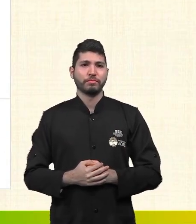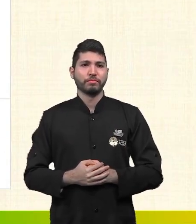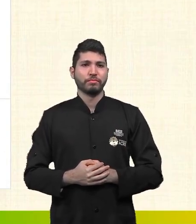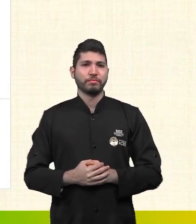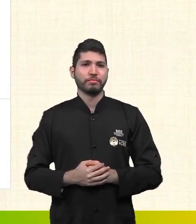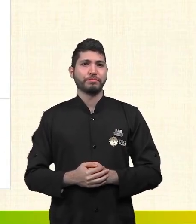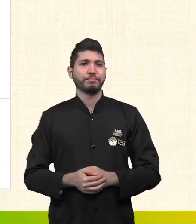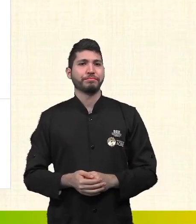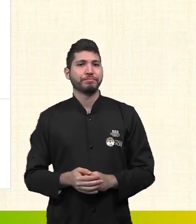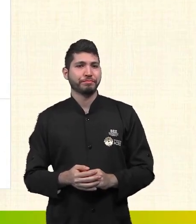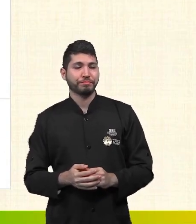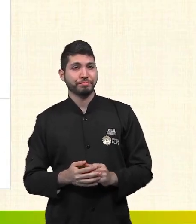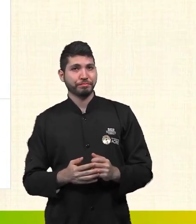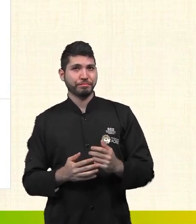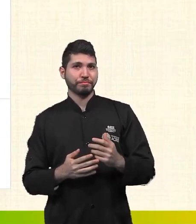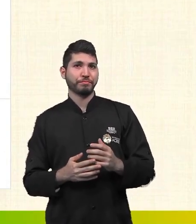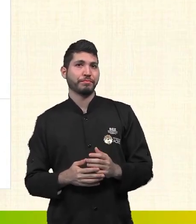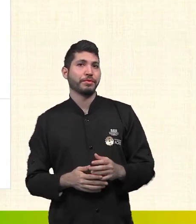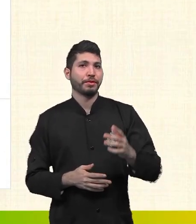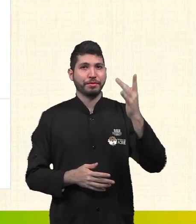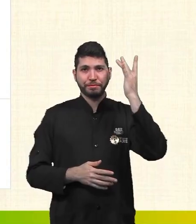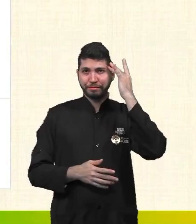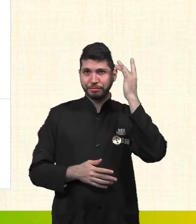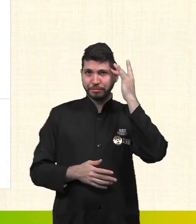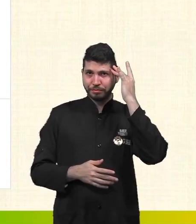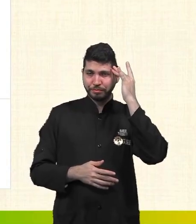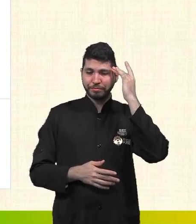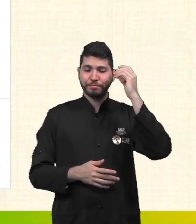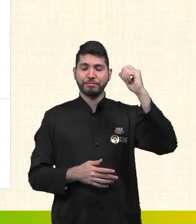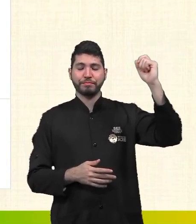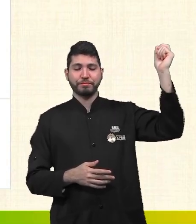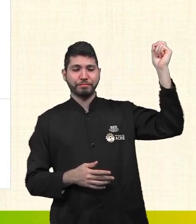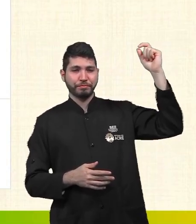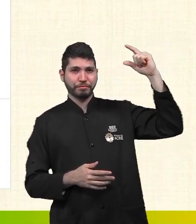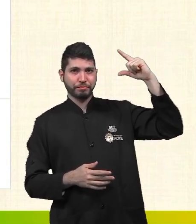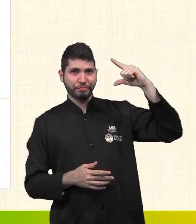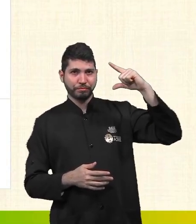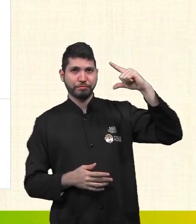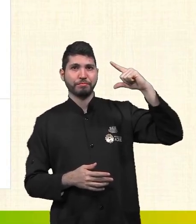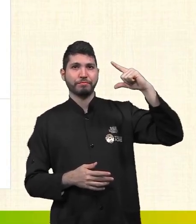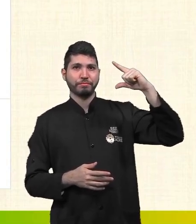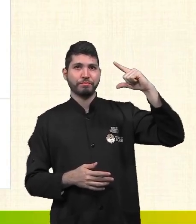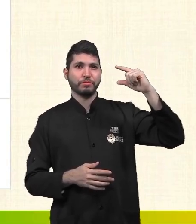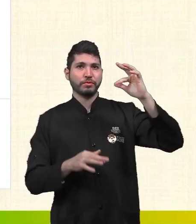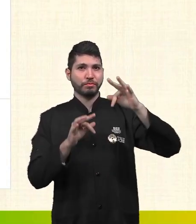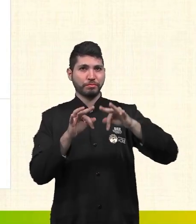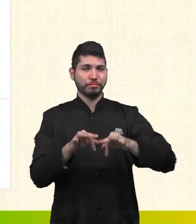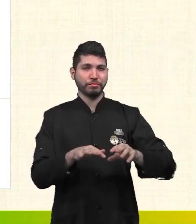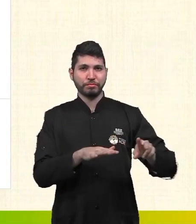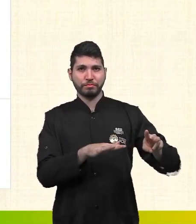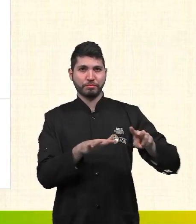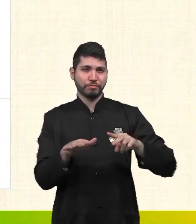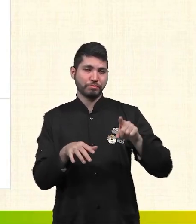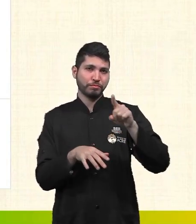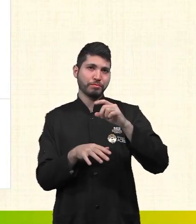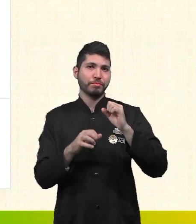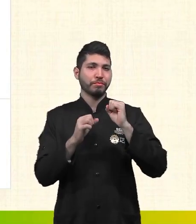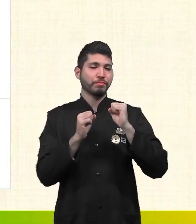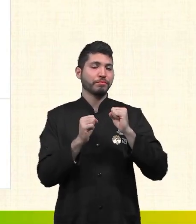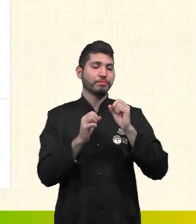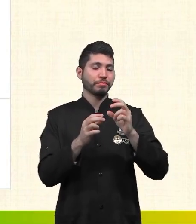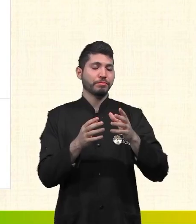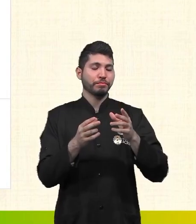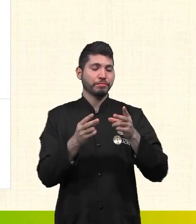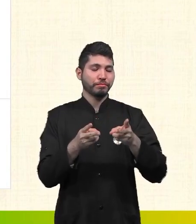the weekend. Deve estar sol, deve fazer sol, né, no fim de semana. Você pode perceber que